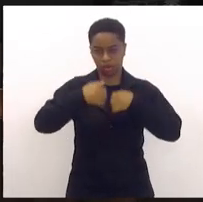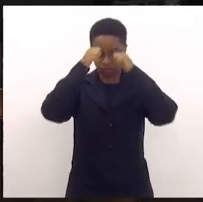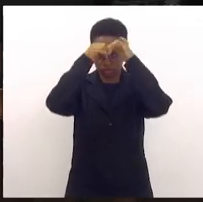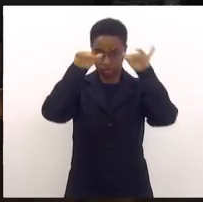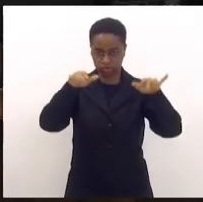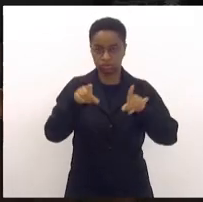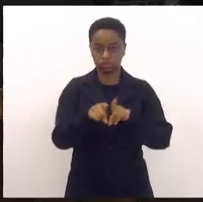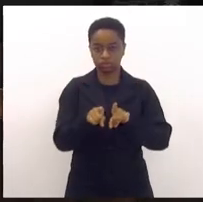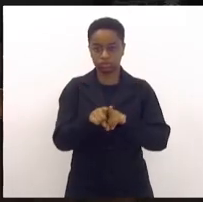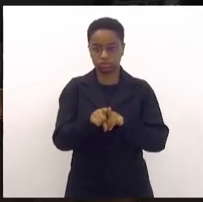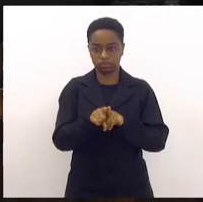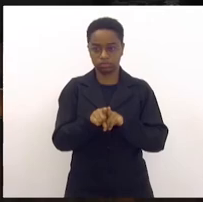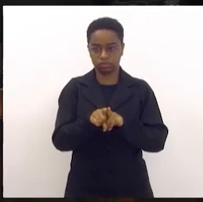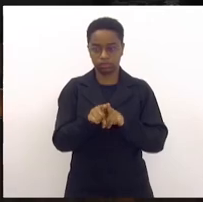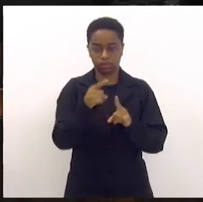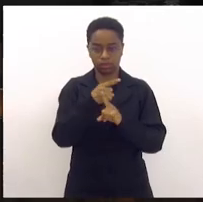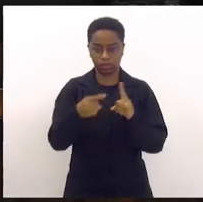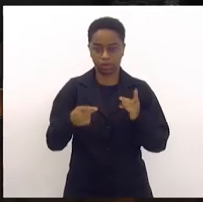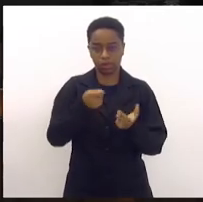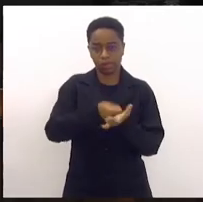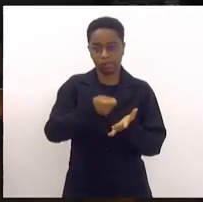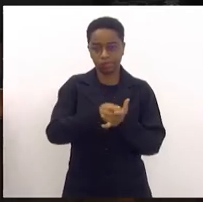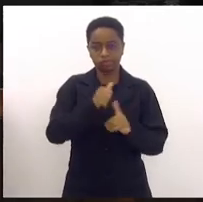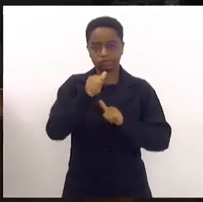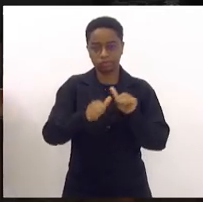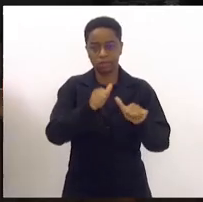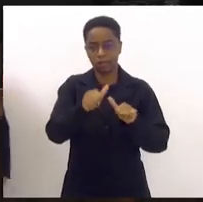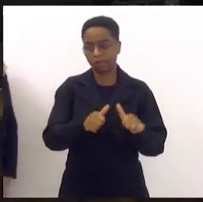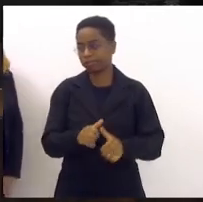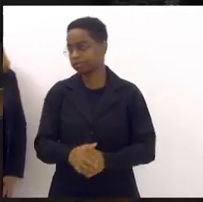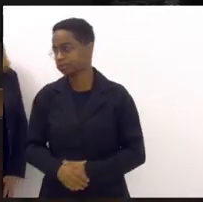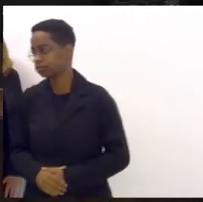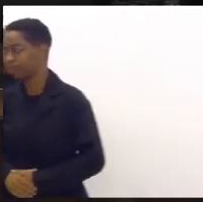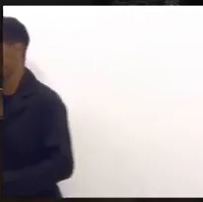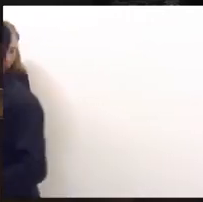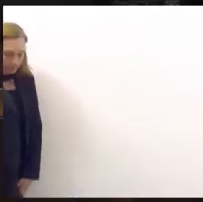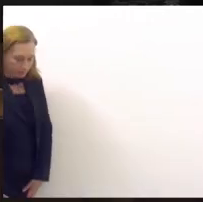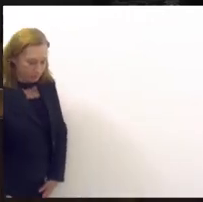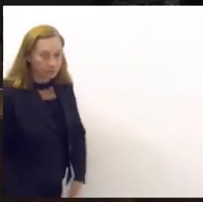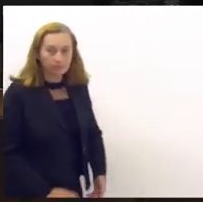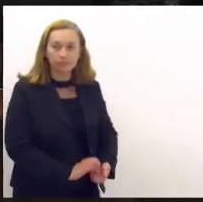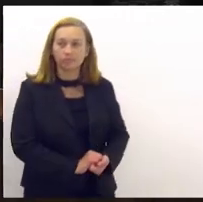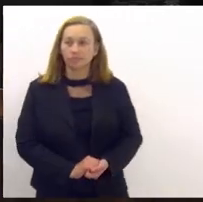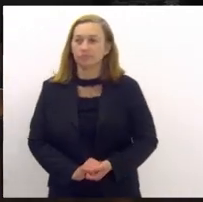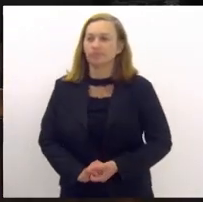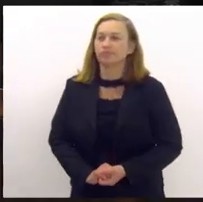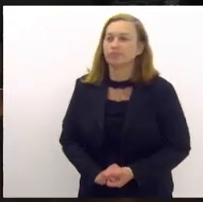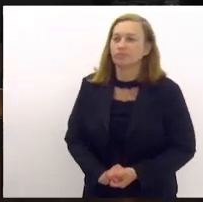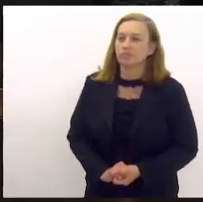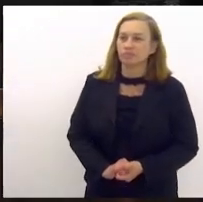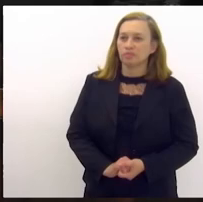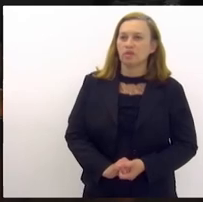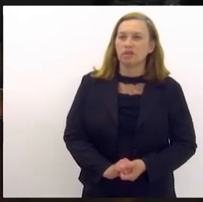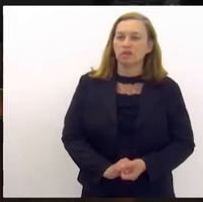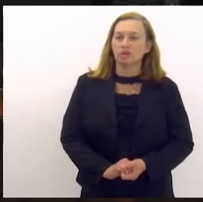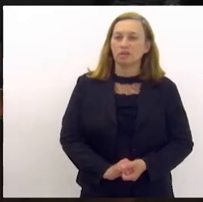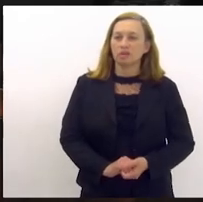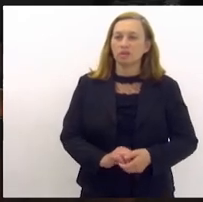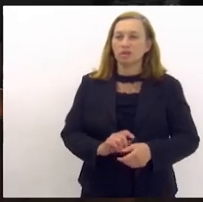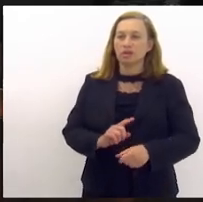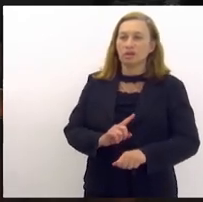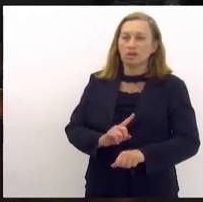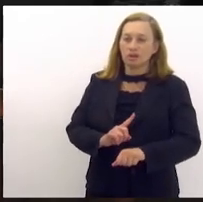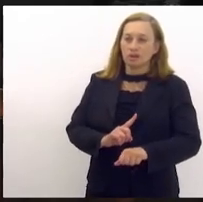vedar a exigência de renovação do laudo médico que atesta sua condição por tempo